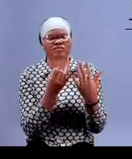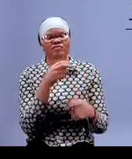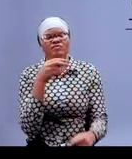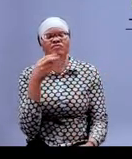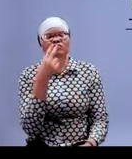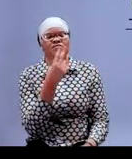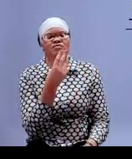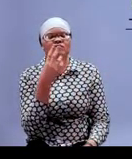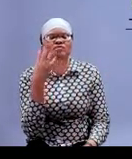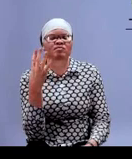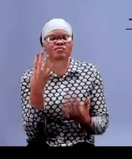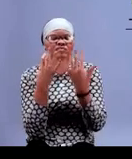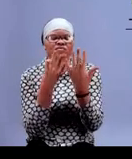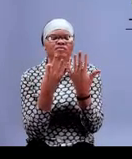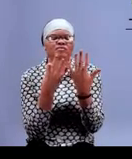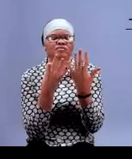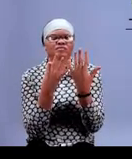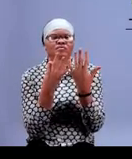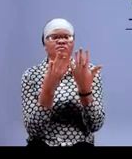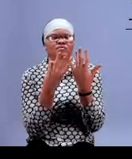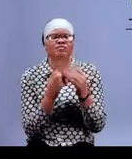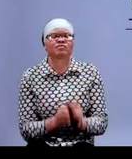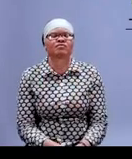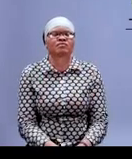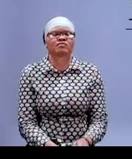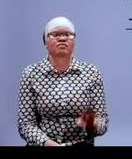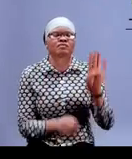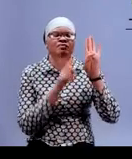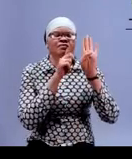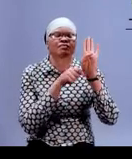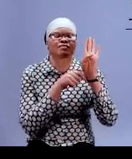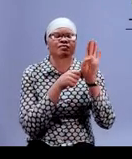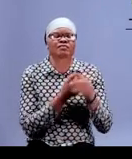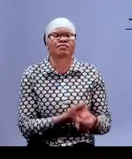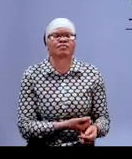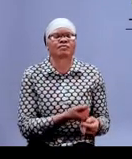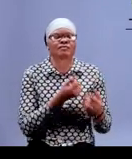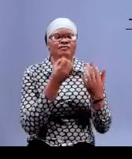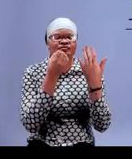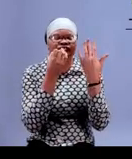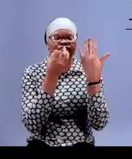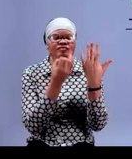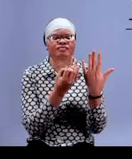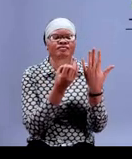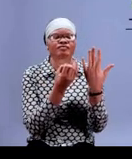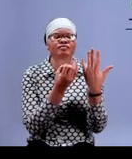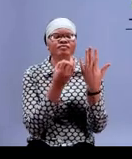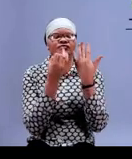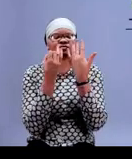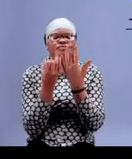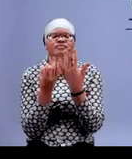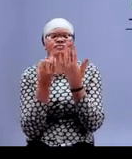= 28 vamos para a linha b 7072 a divir